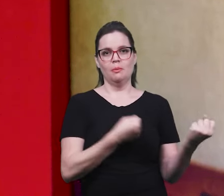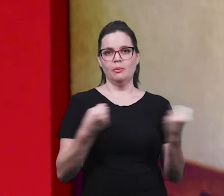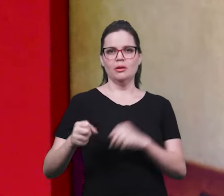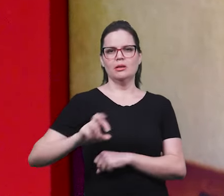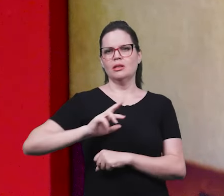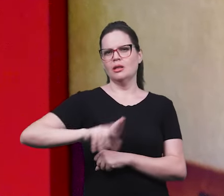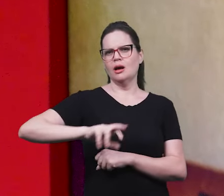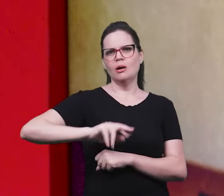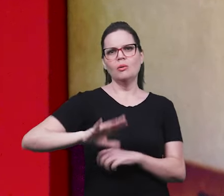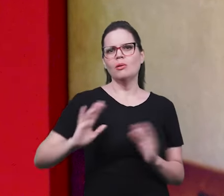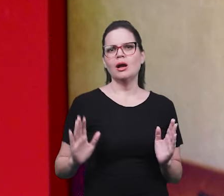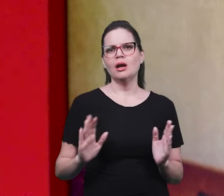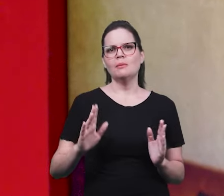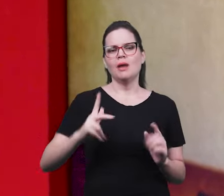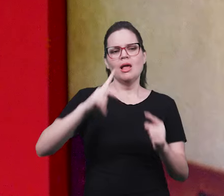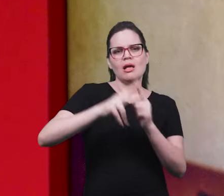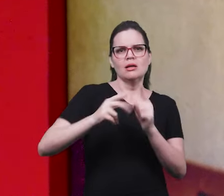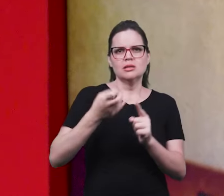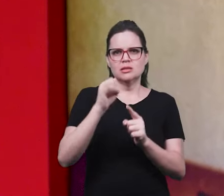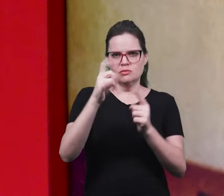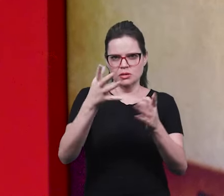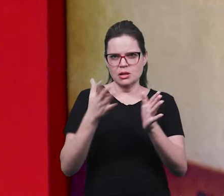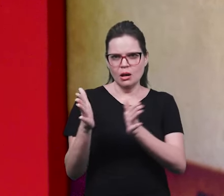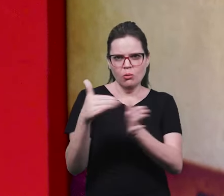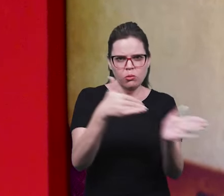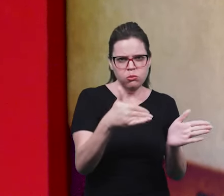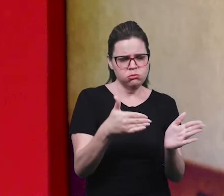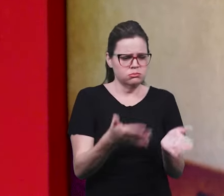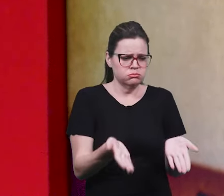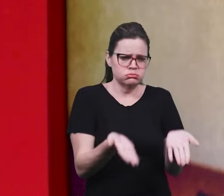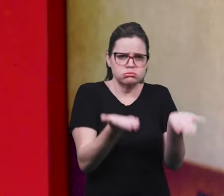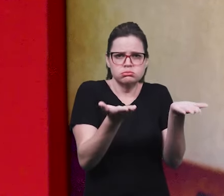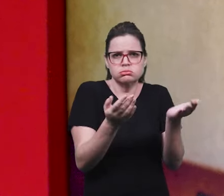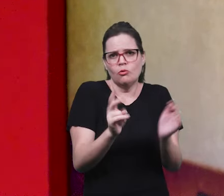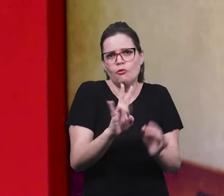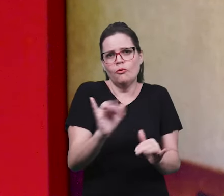quer ir para o caminho errado, ele vai ir. Deus não vai impedir dele ir para o caminho errado que ele quer. Então,